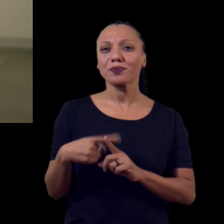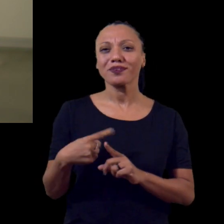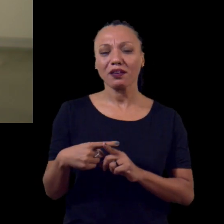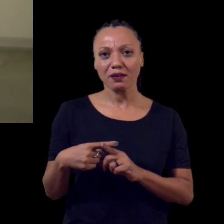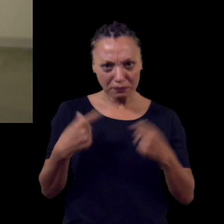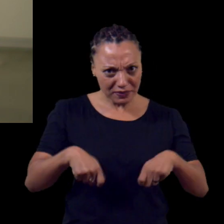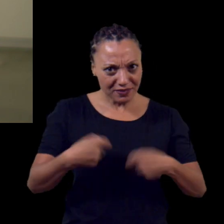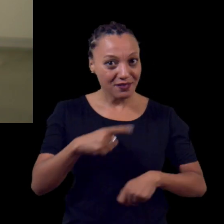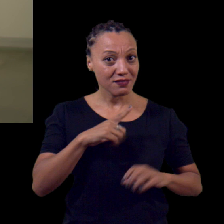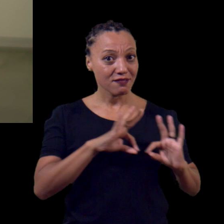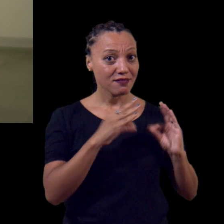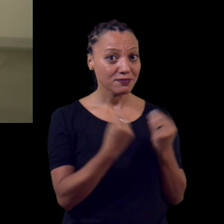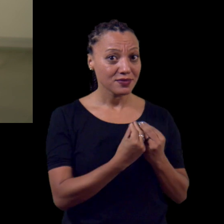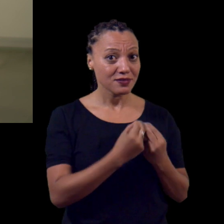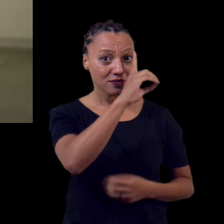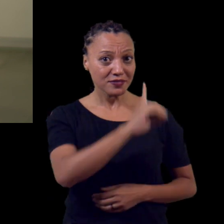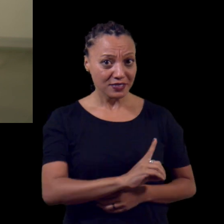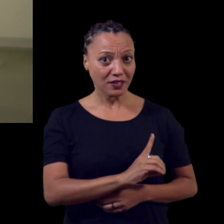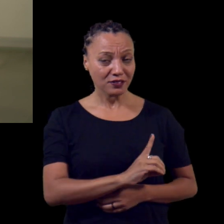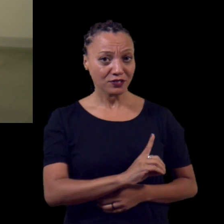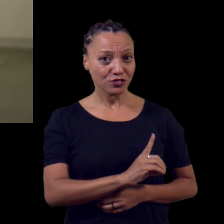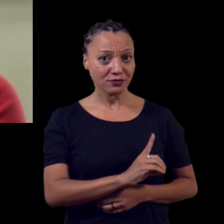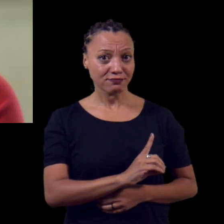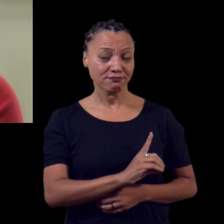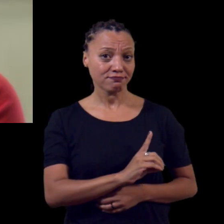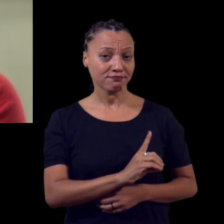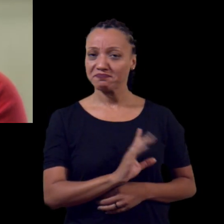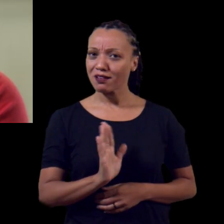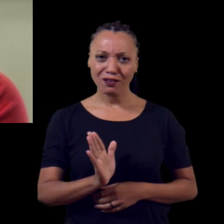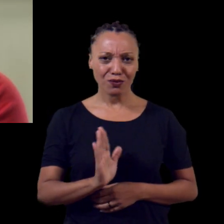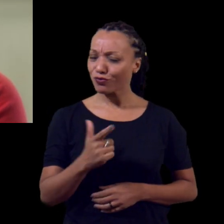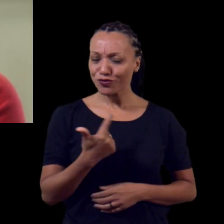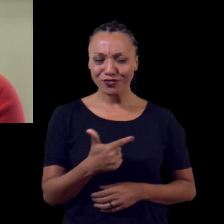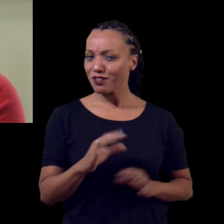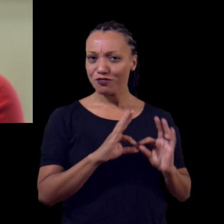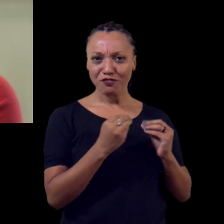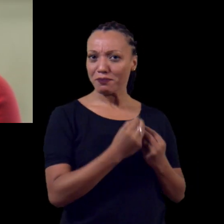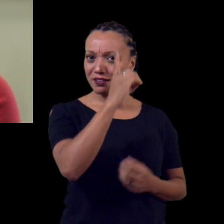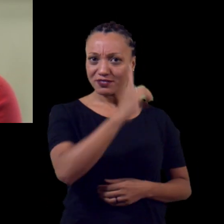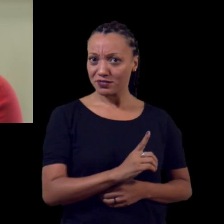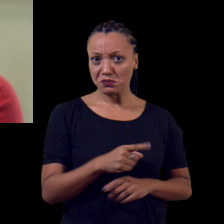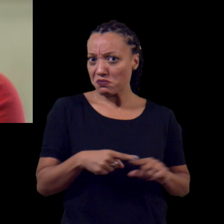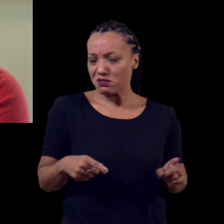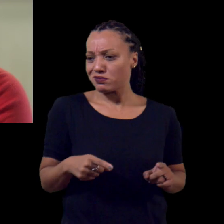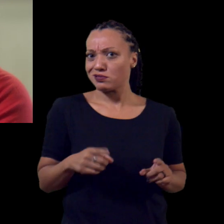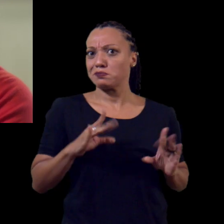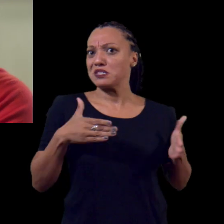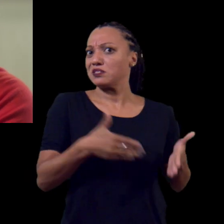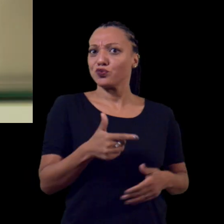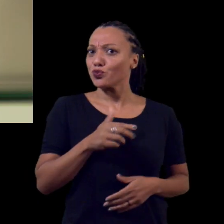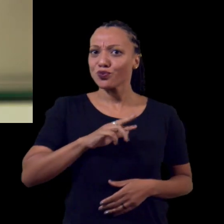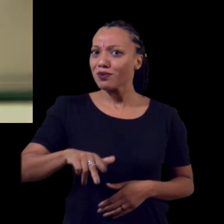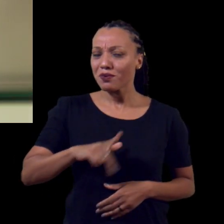deveria trabalhar com isso só se eu tivesse um parente? Não tenho parente nenhum, mas essa não é uma questão específica, essa é uma